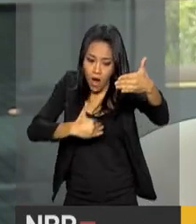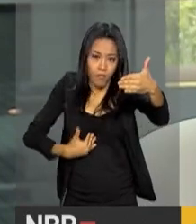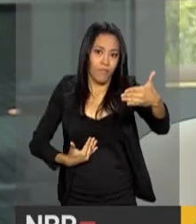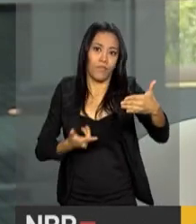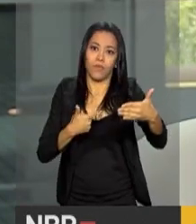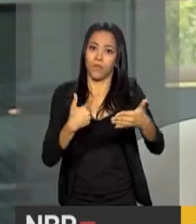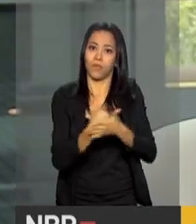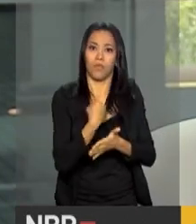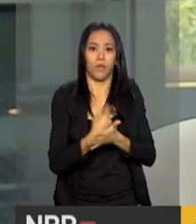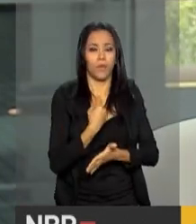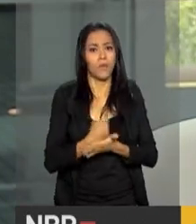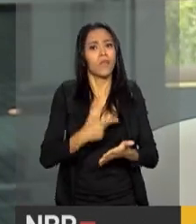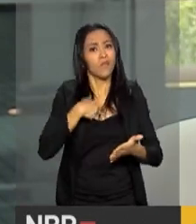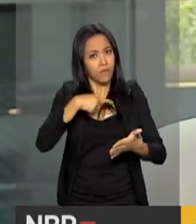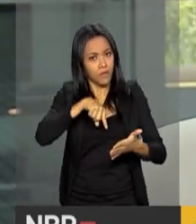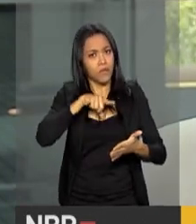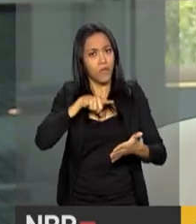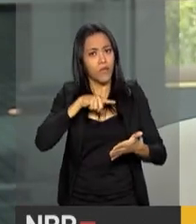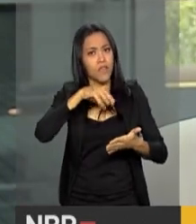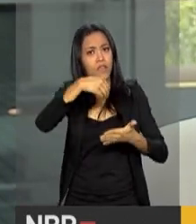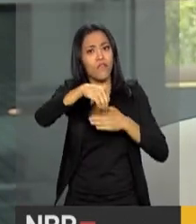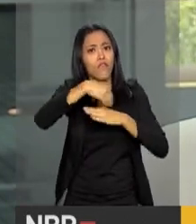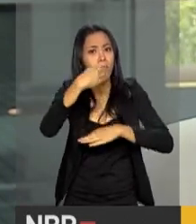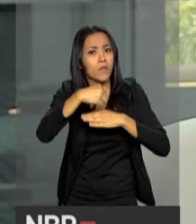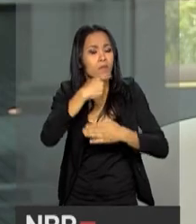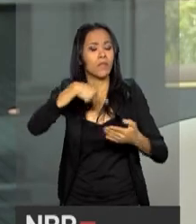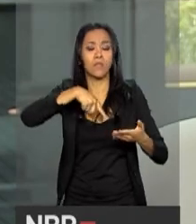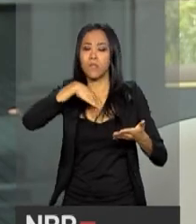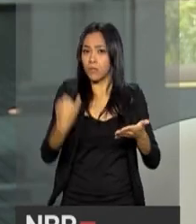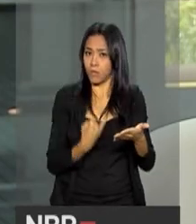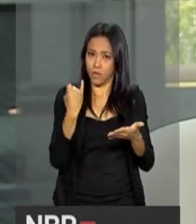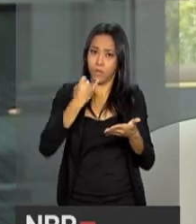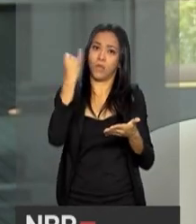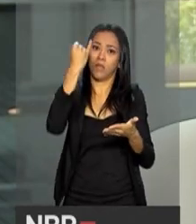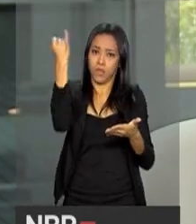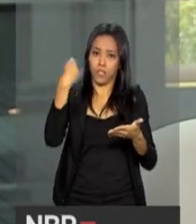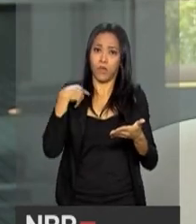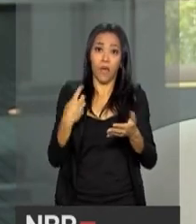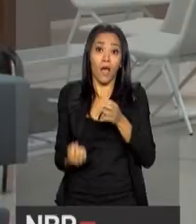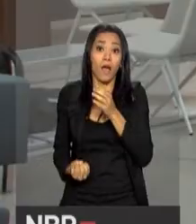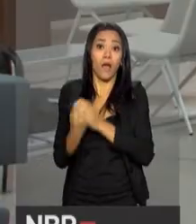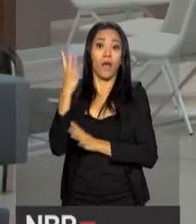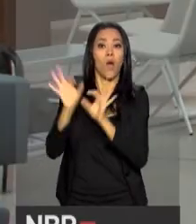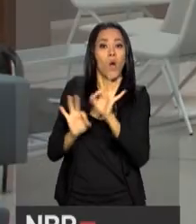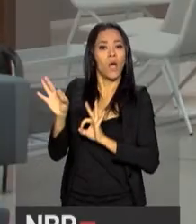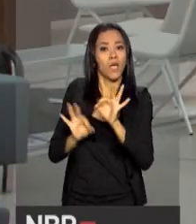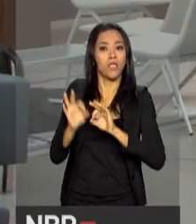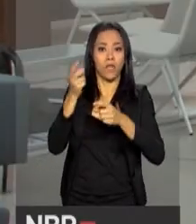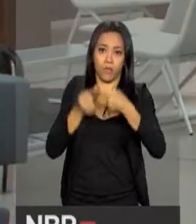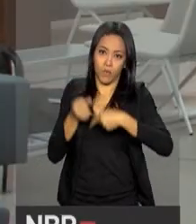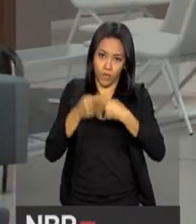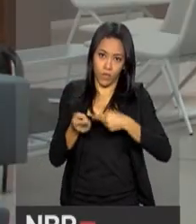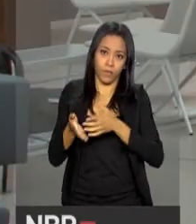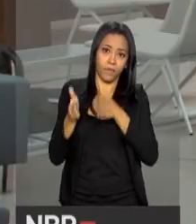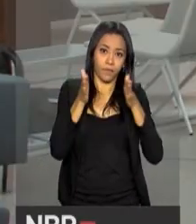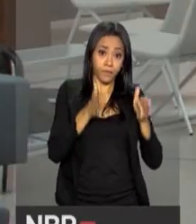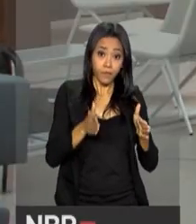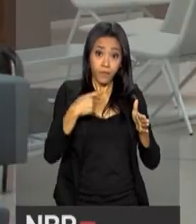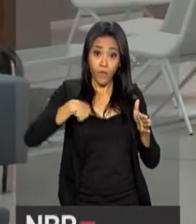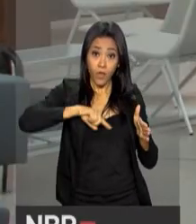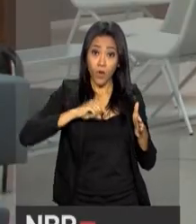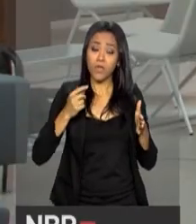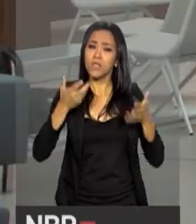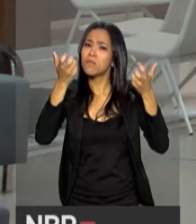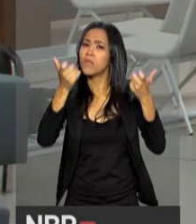possibilitará informações muito úteis para as políticas públicas agora a gente falou é da